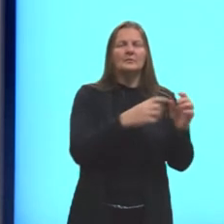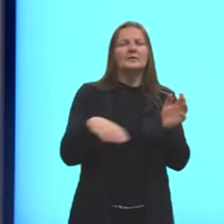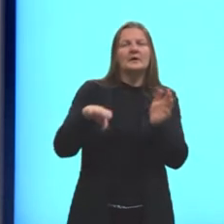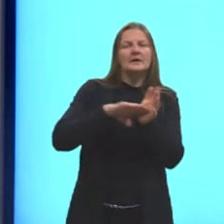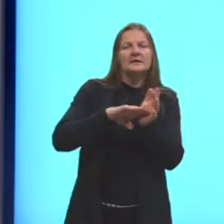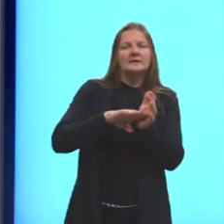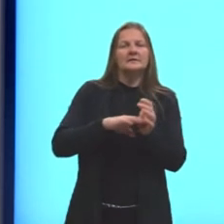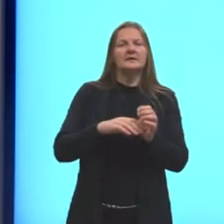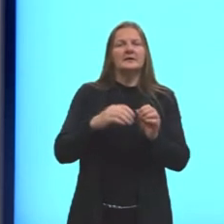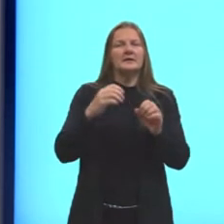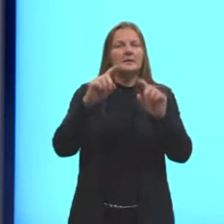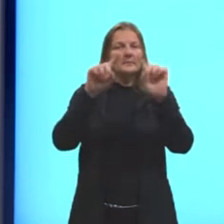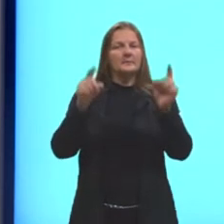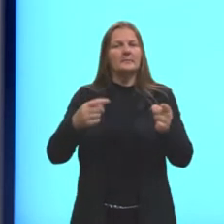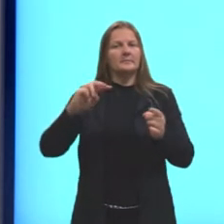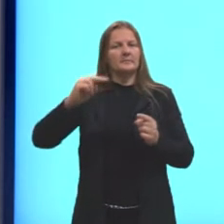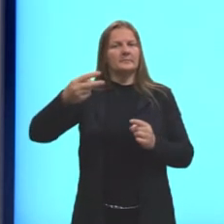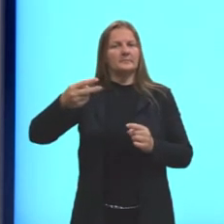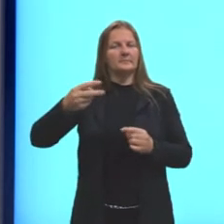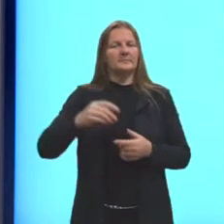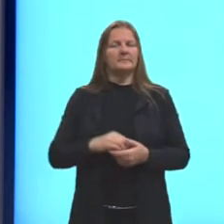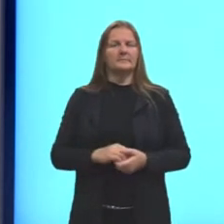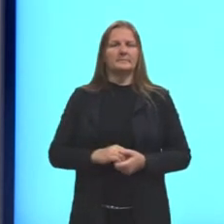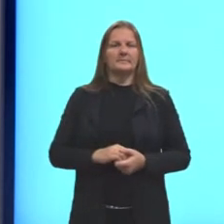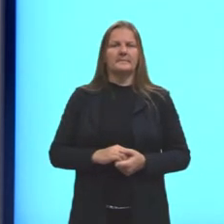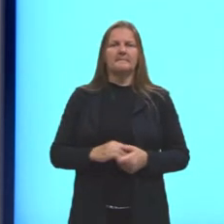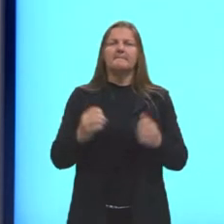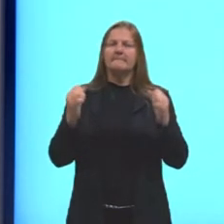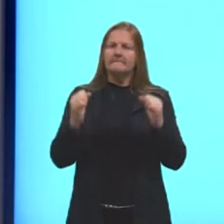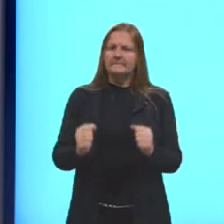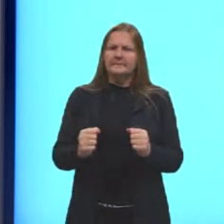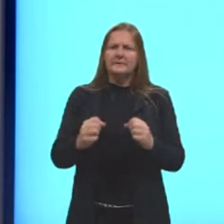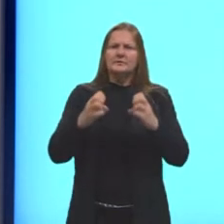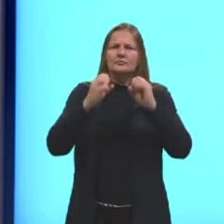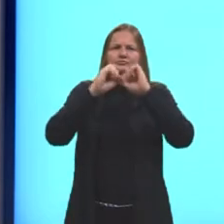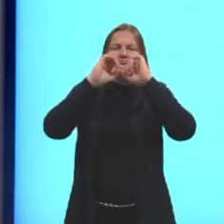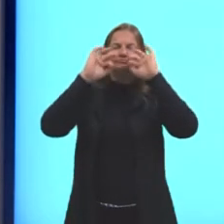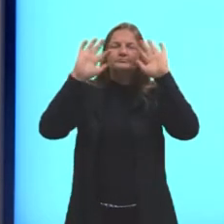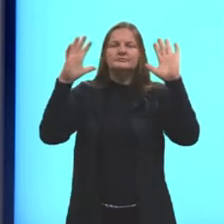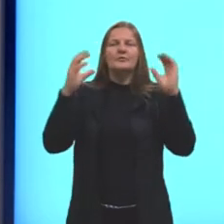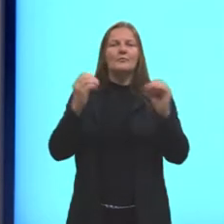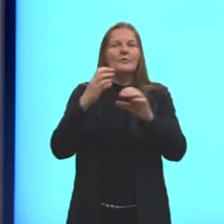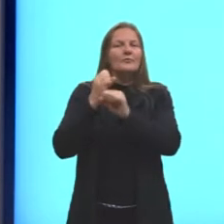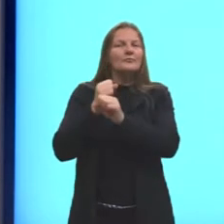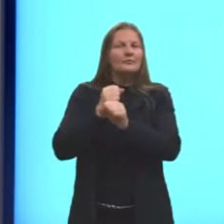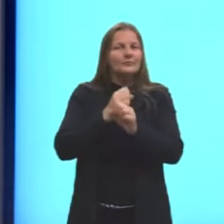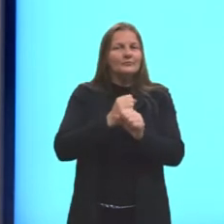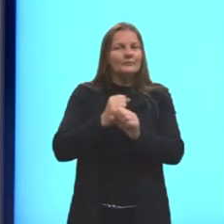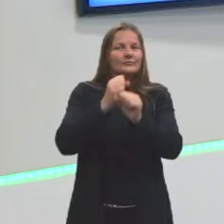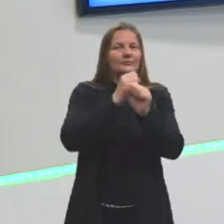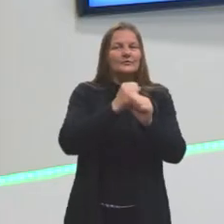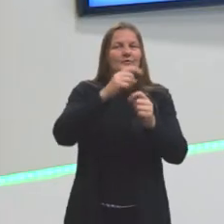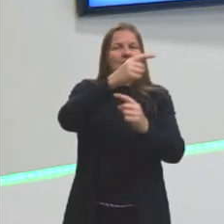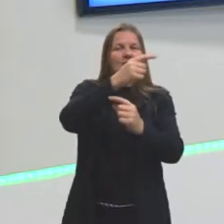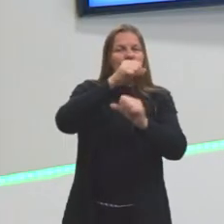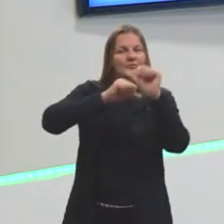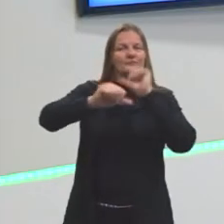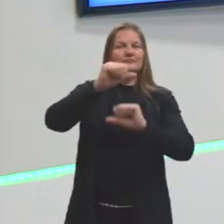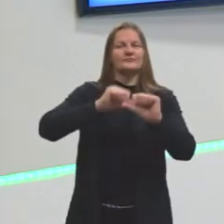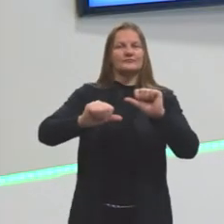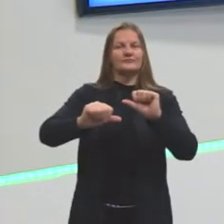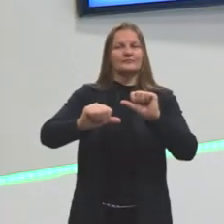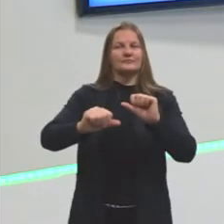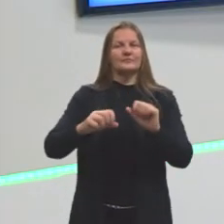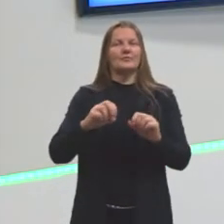formato lá do produto notável tá então podemos entender ali como uma operação inversa ou